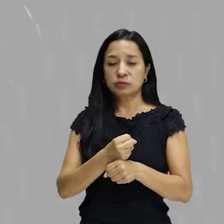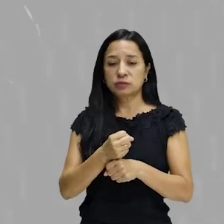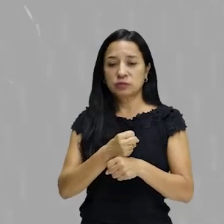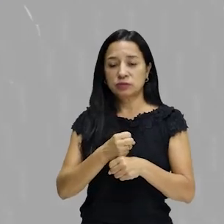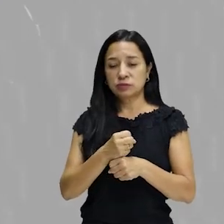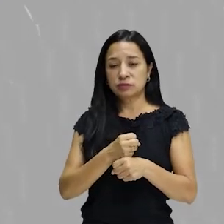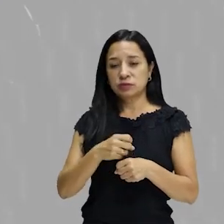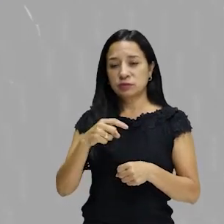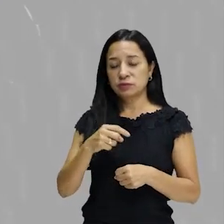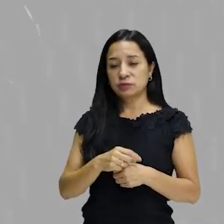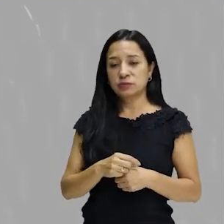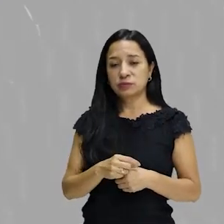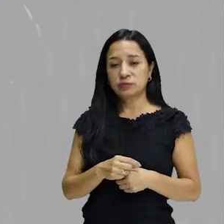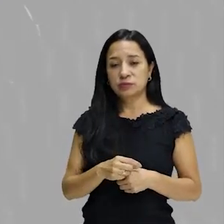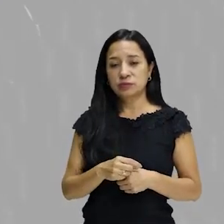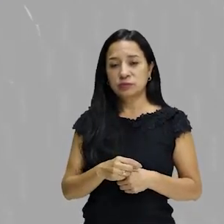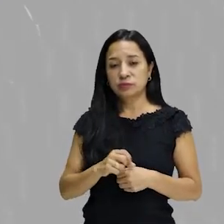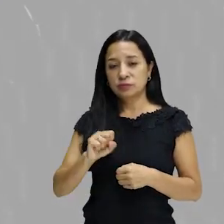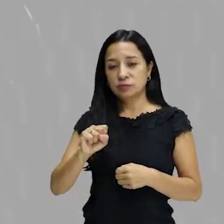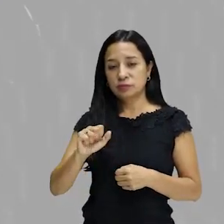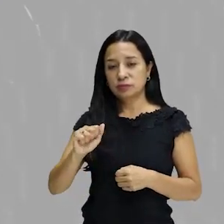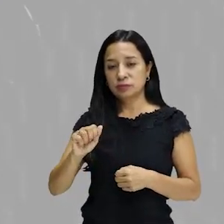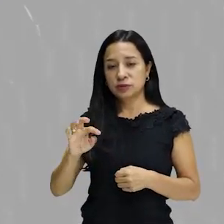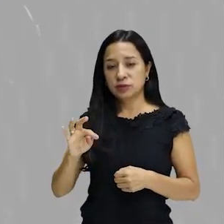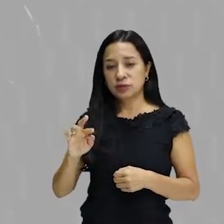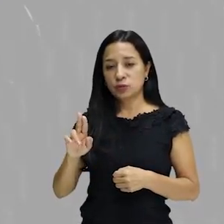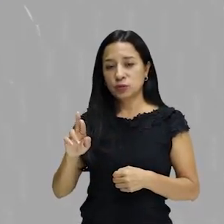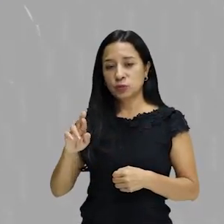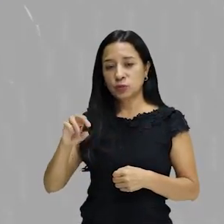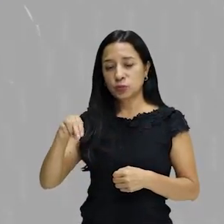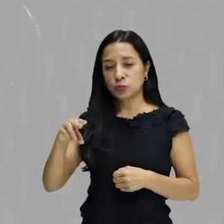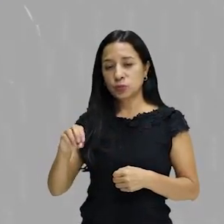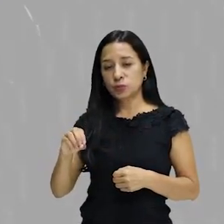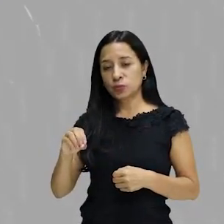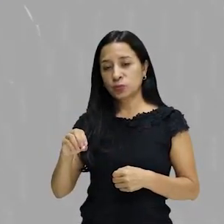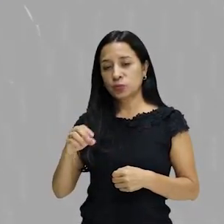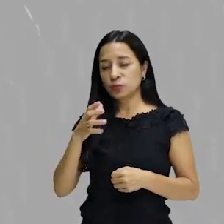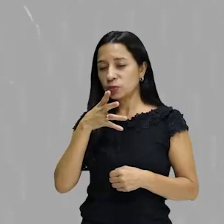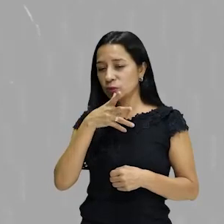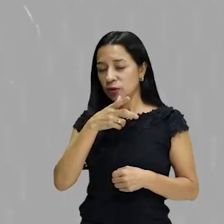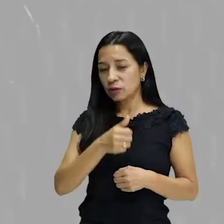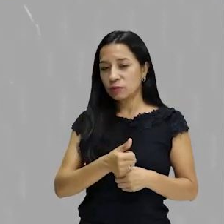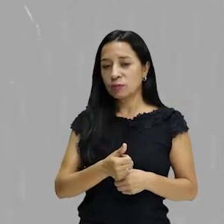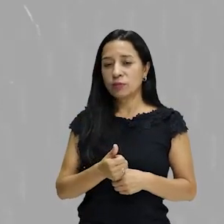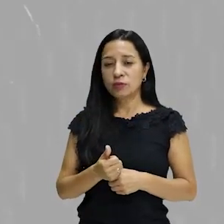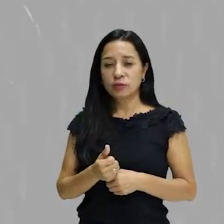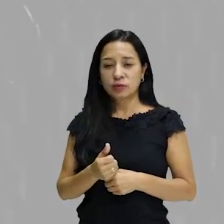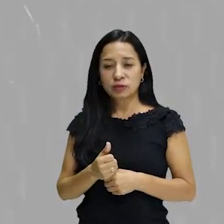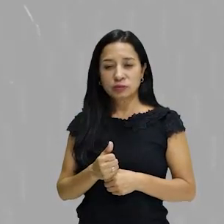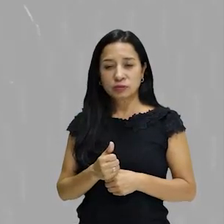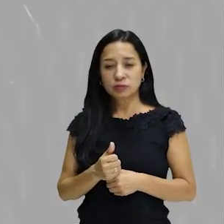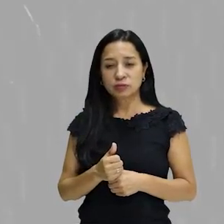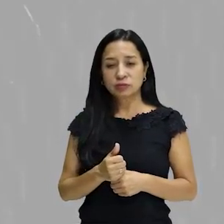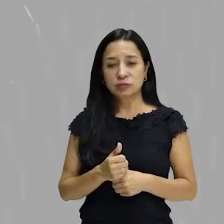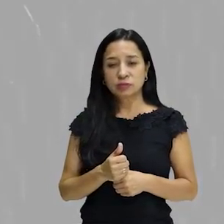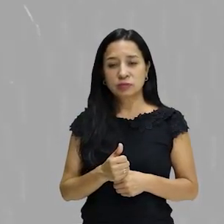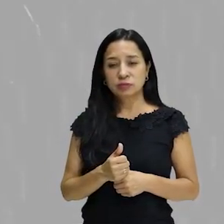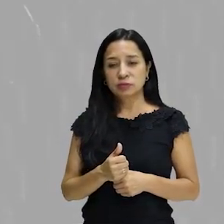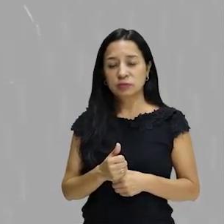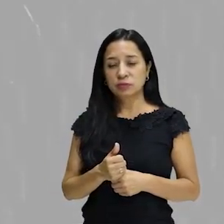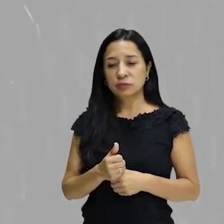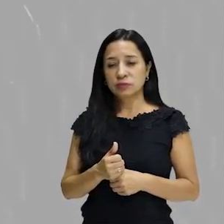certo? Saturno demora 29 anos para dar uma volta, né? Urano, 84 anos.